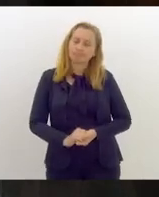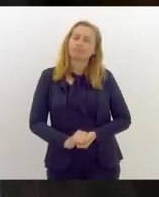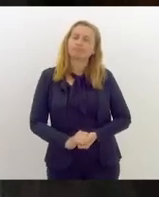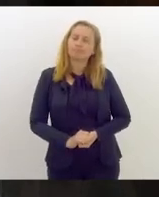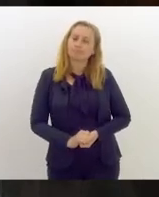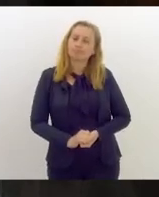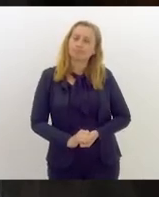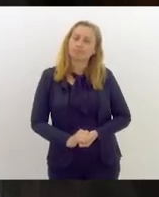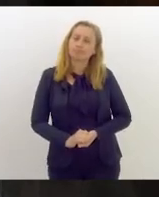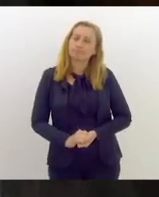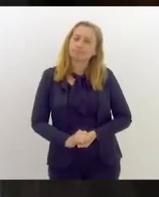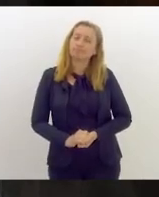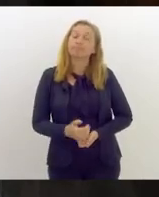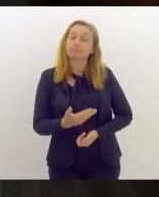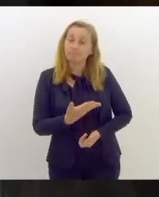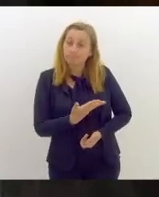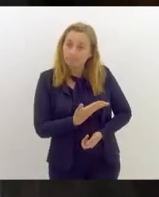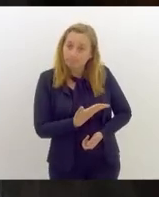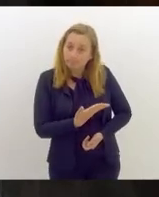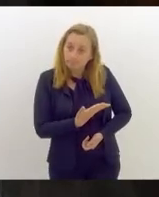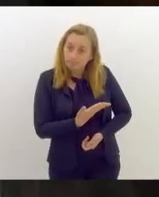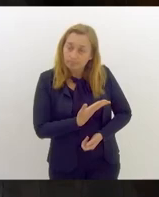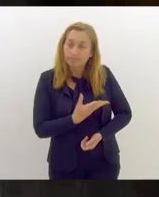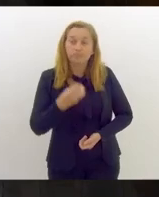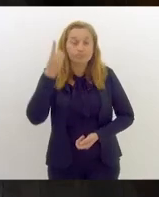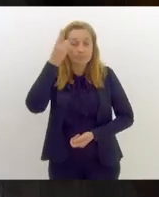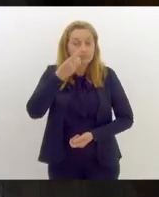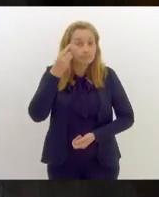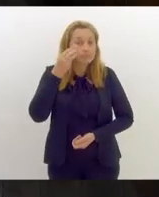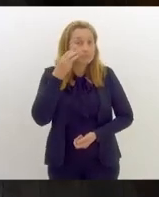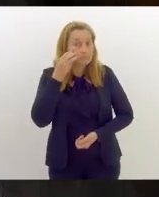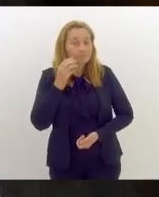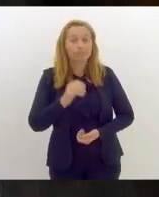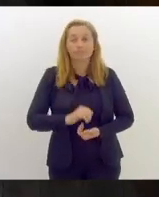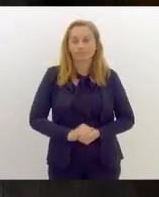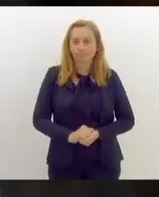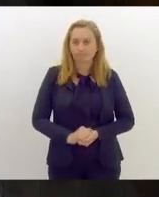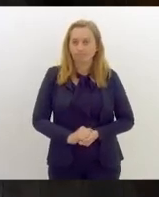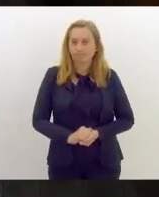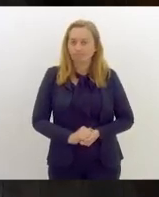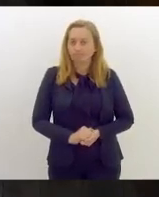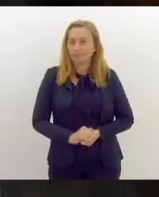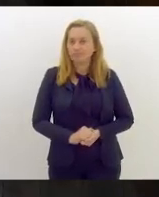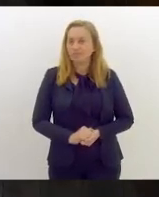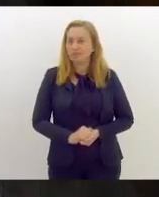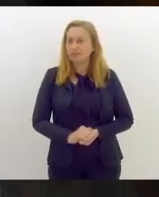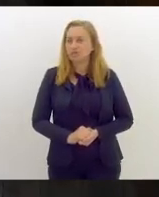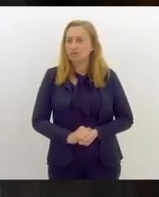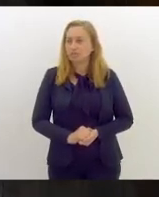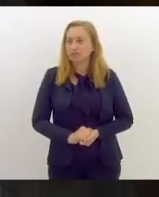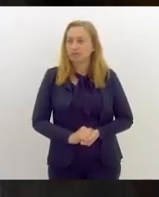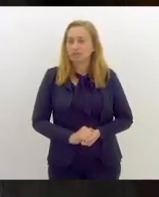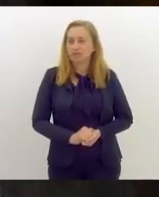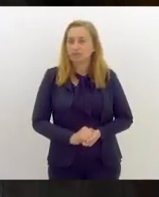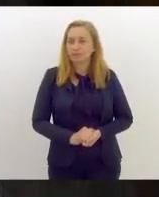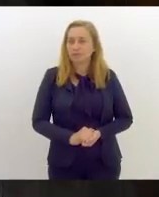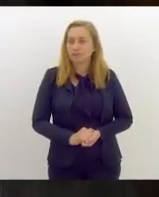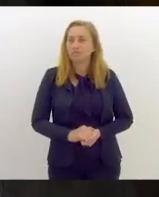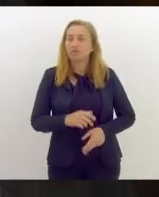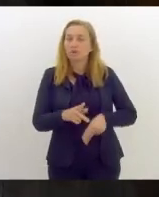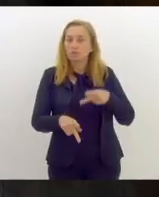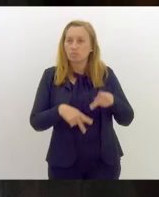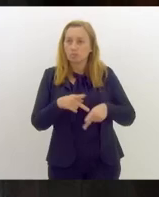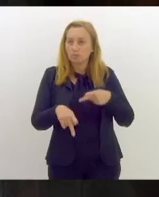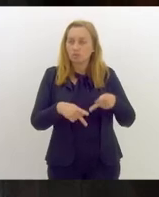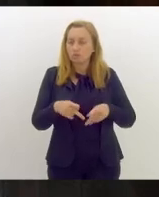serafini acompanhado Deputado Valdete Carneiro tanto o povo que trabalha